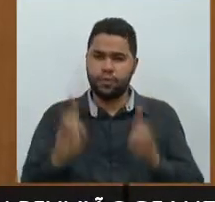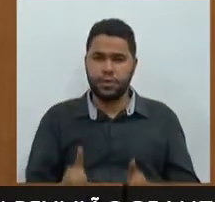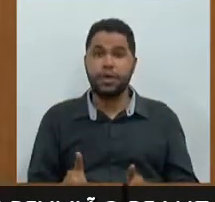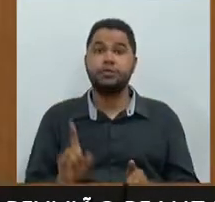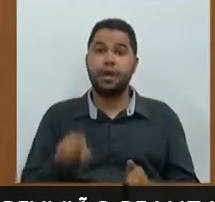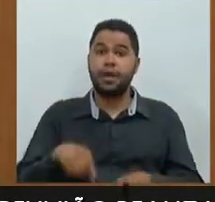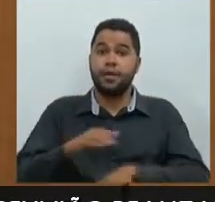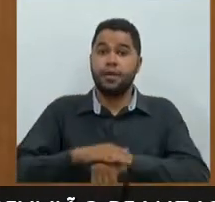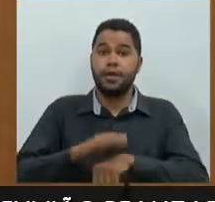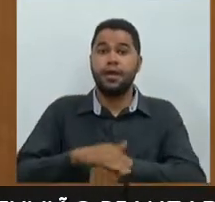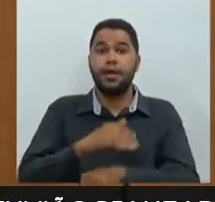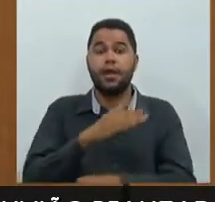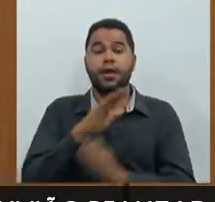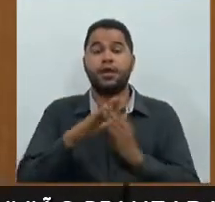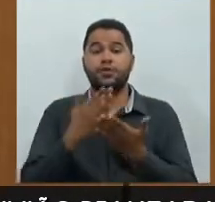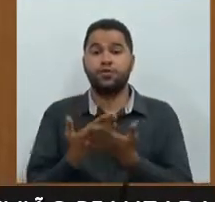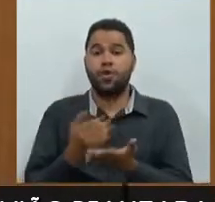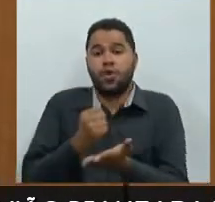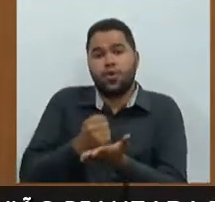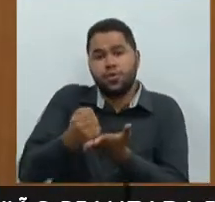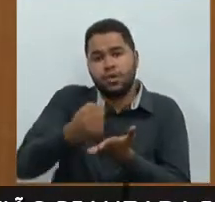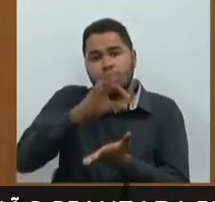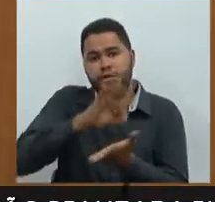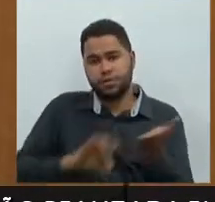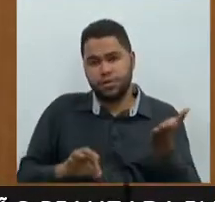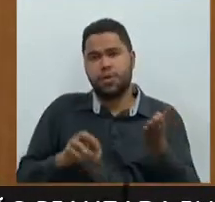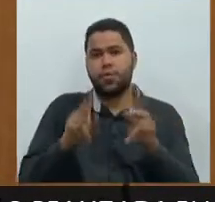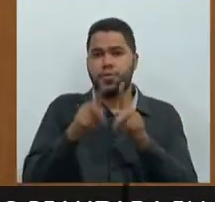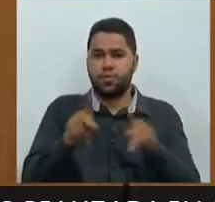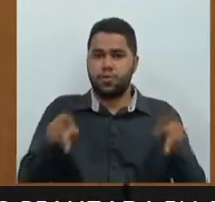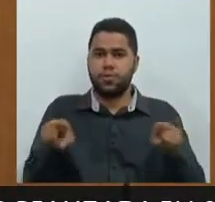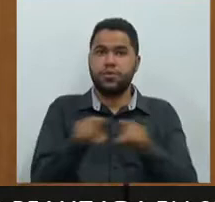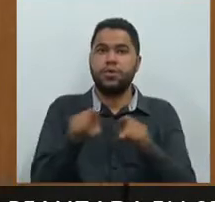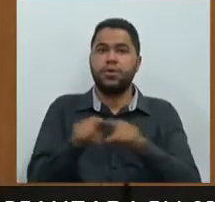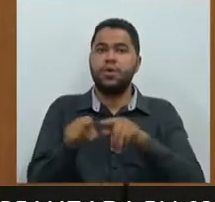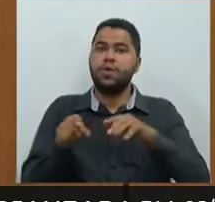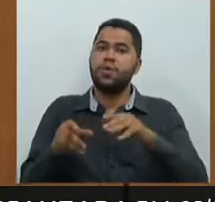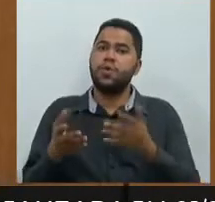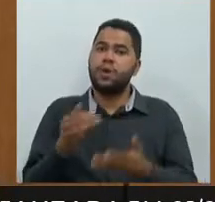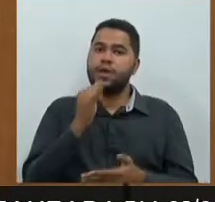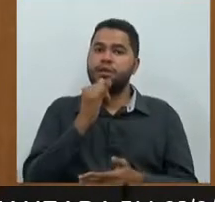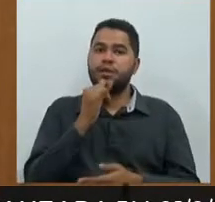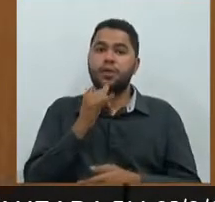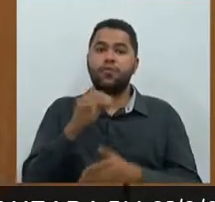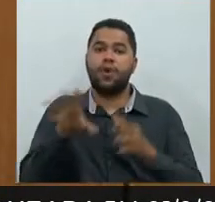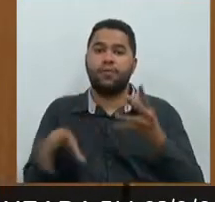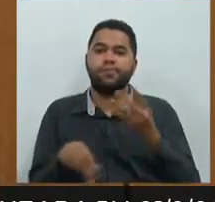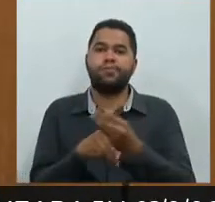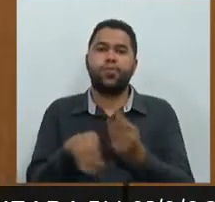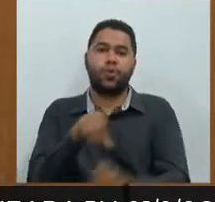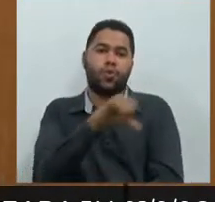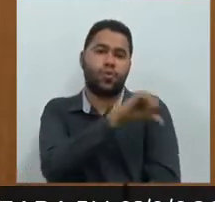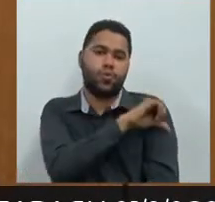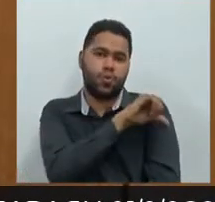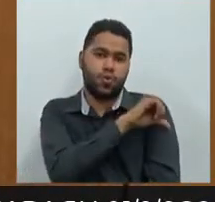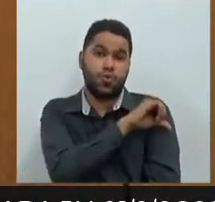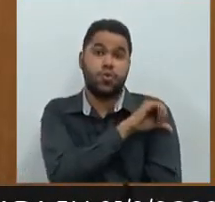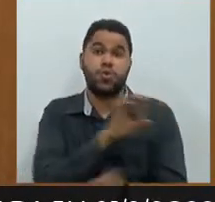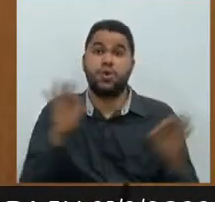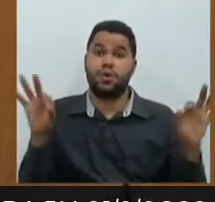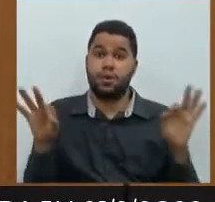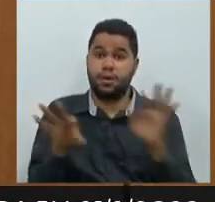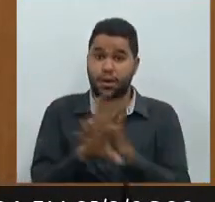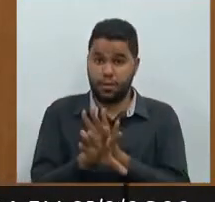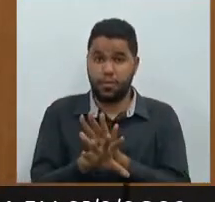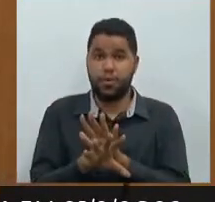contratação desses professores, que também encerra-se no nono ano. E, quando termina o nono